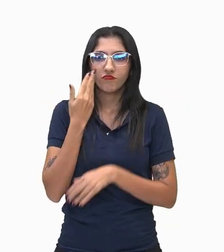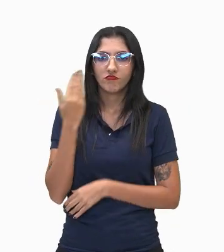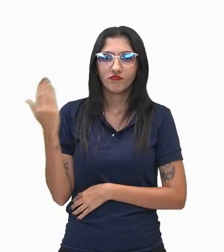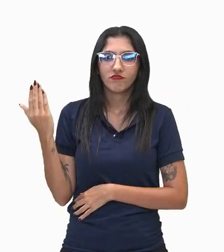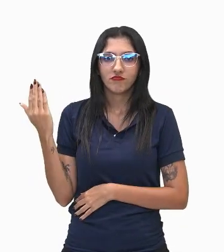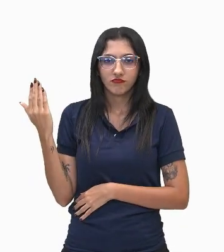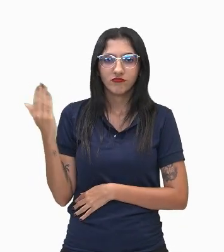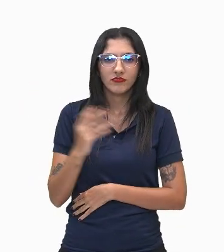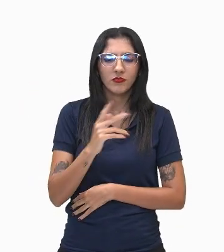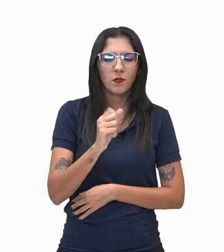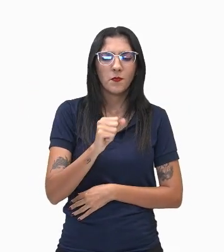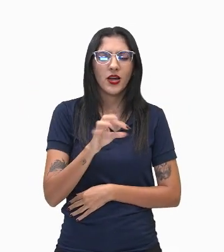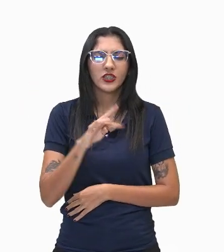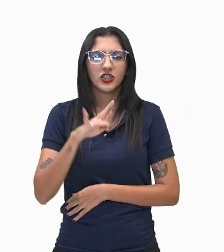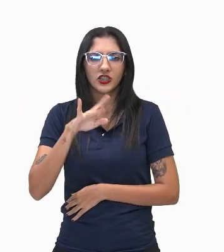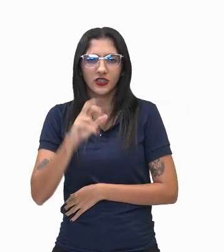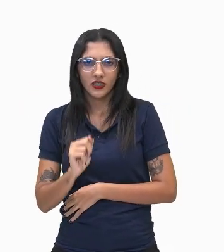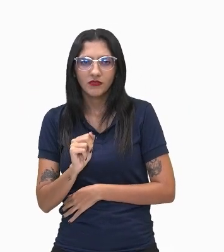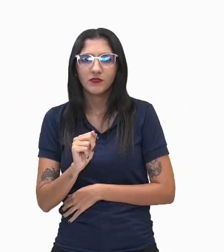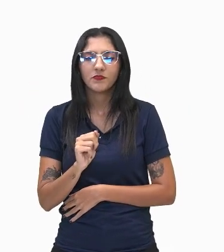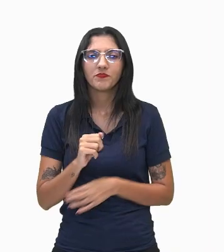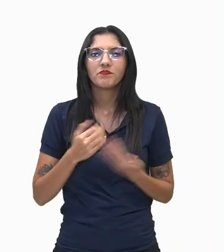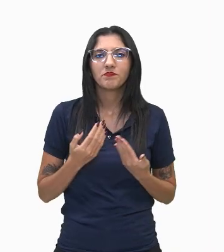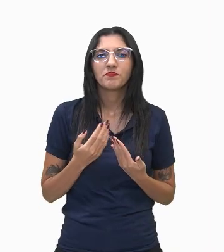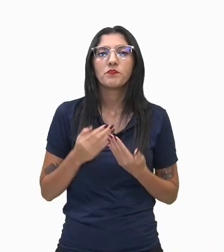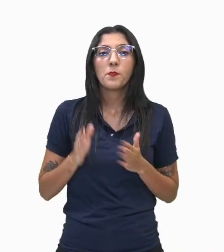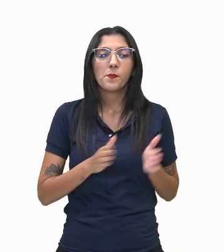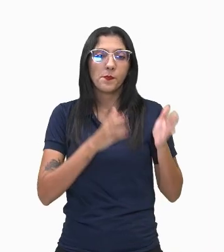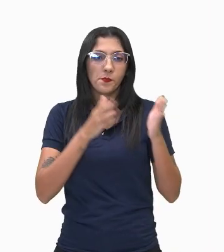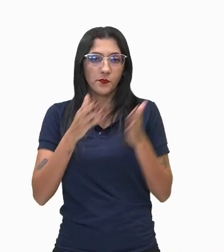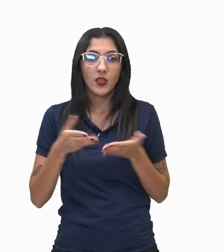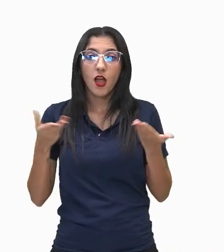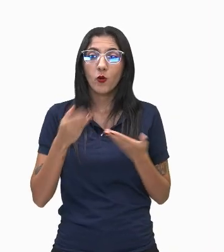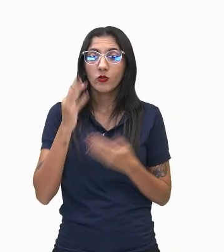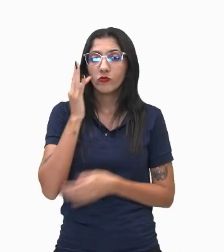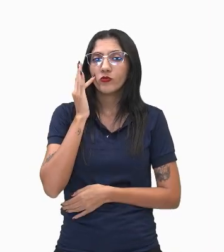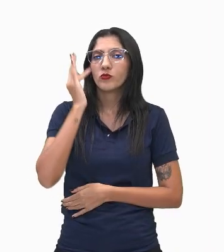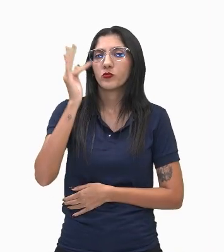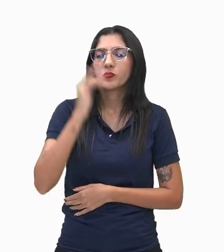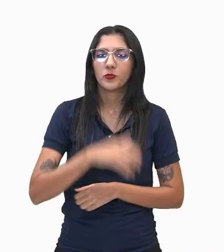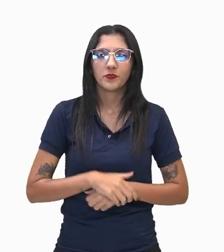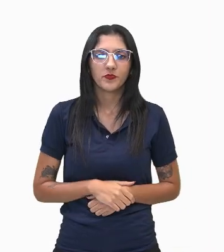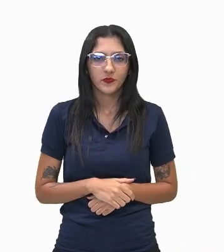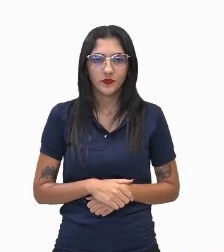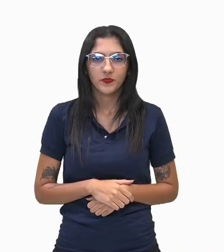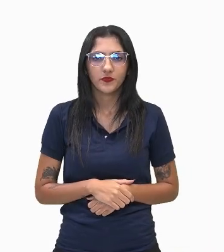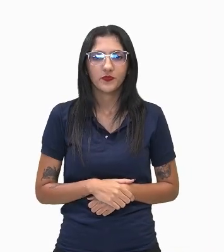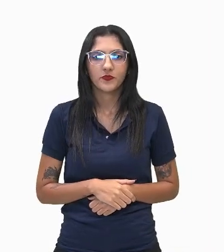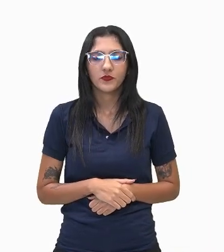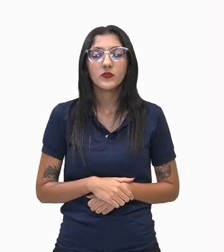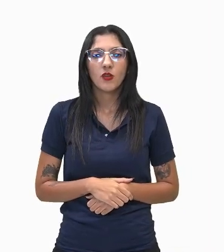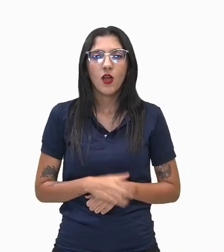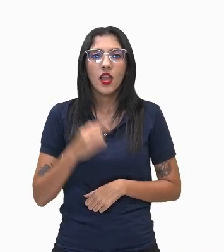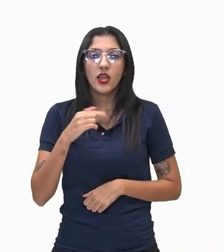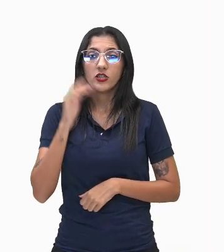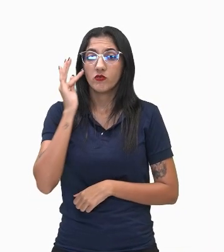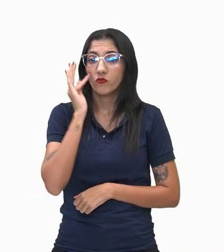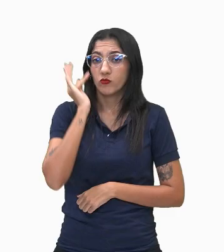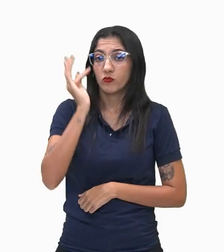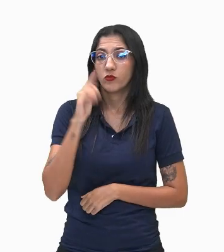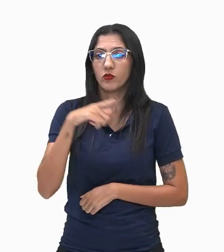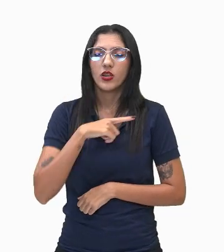ao aeroporto. No futuro do presente, nós temos o futuro do presente é o tempo verbal